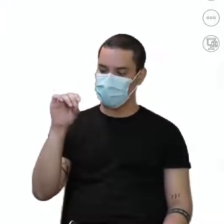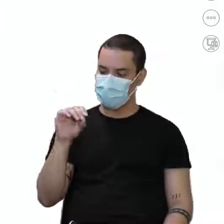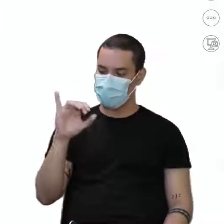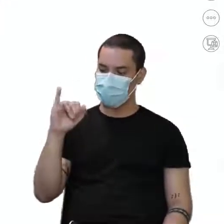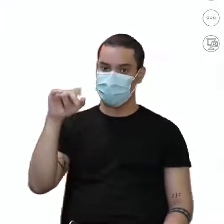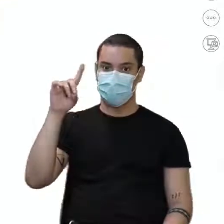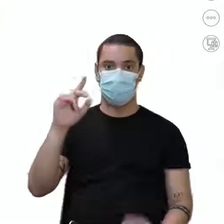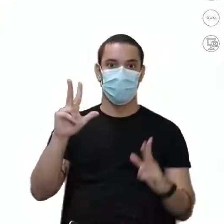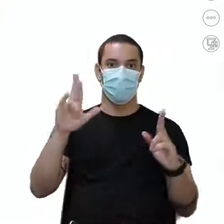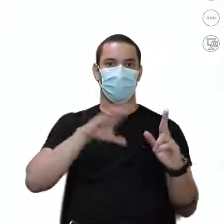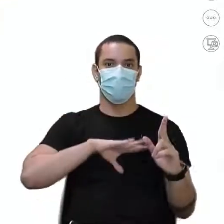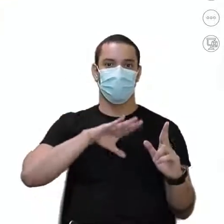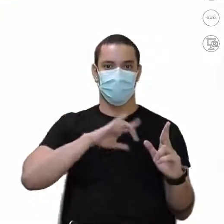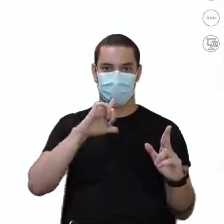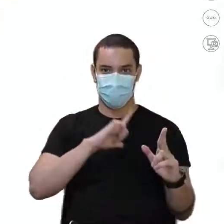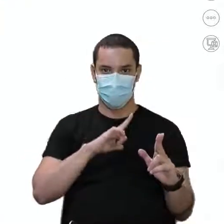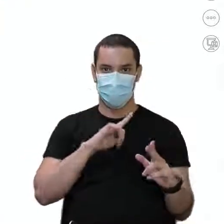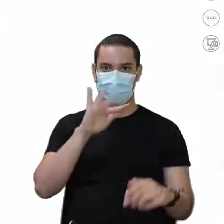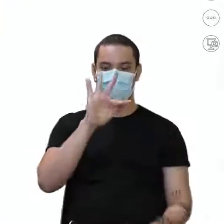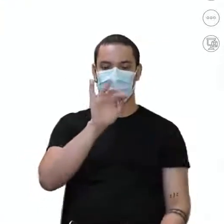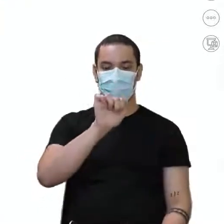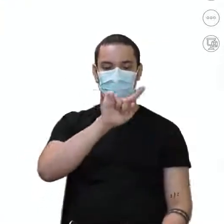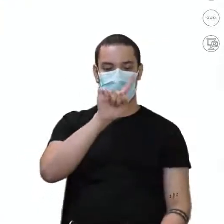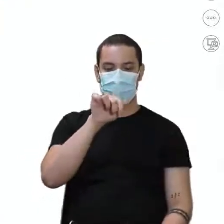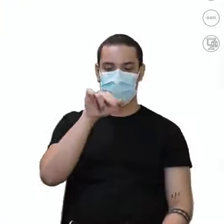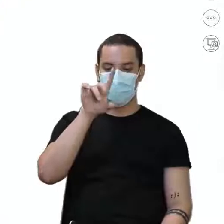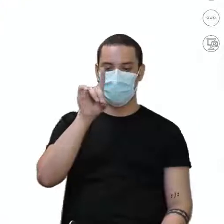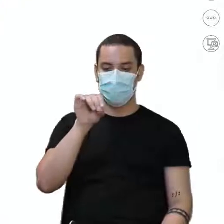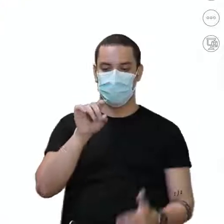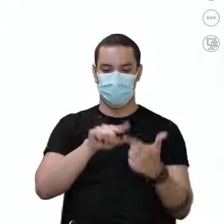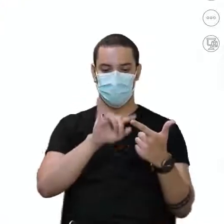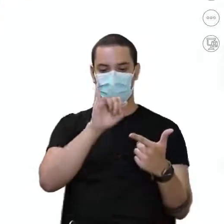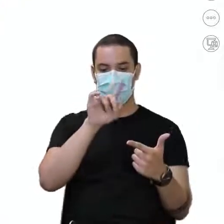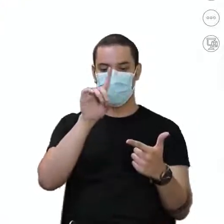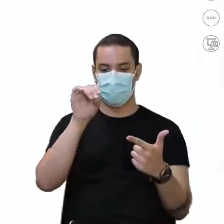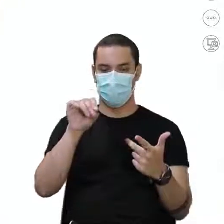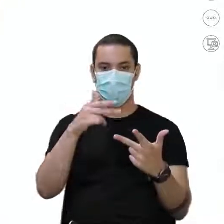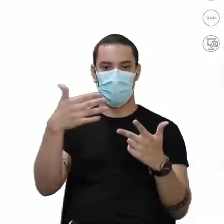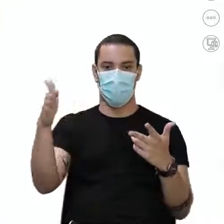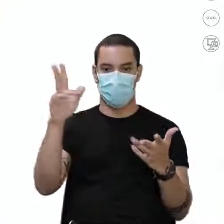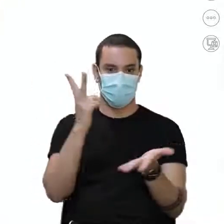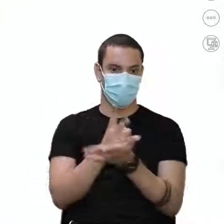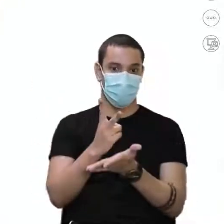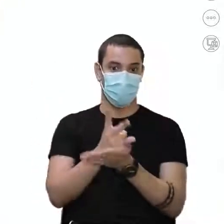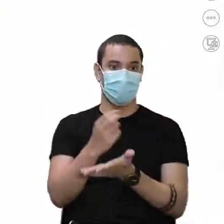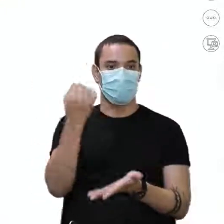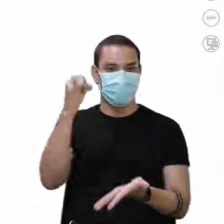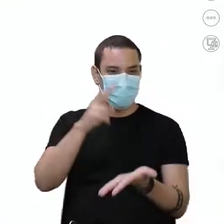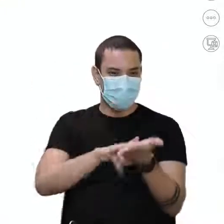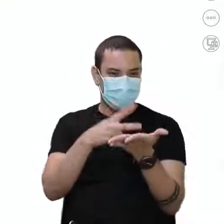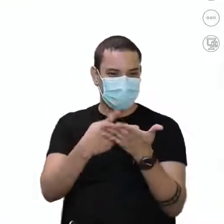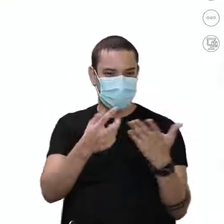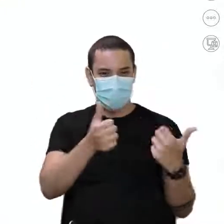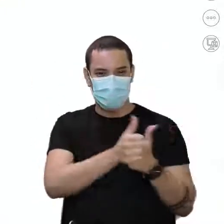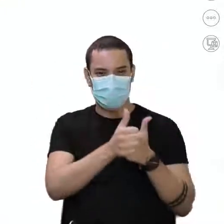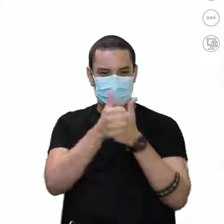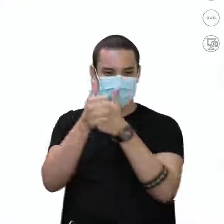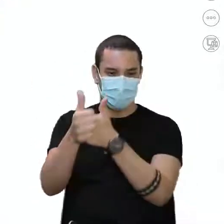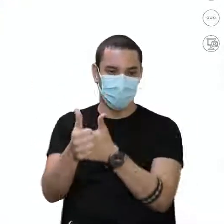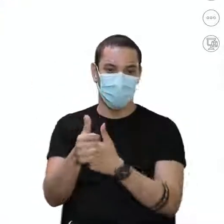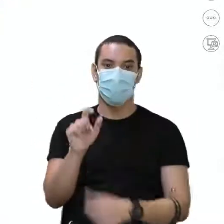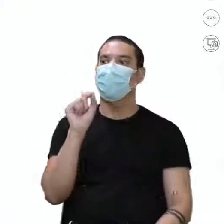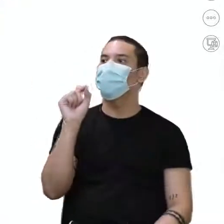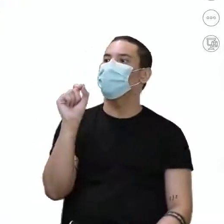nem sempre. Porque se eu fosse traduzir isso ao pé da letra, olha como ficaria o que